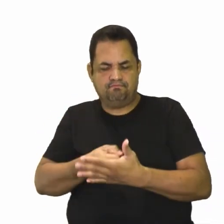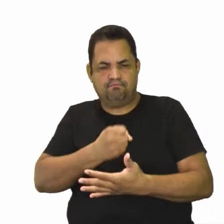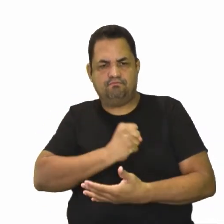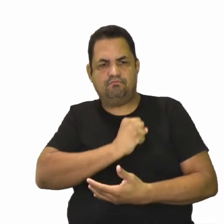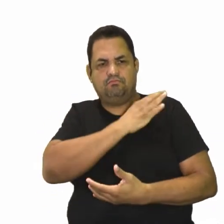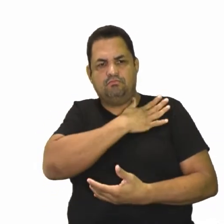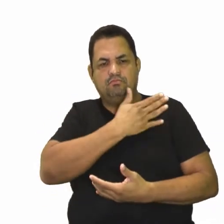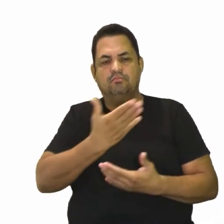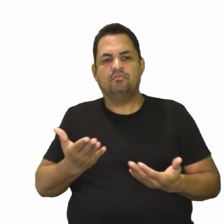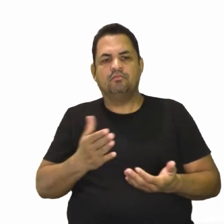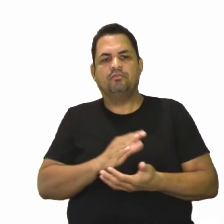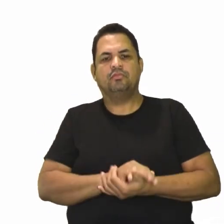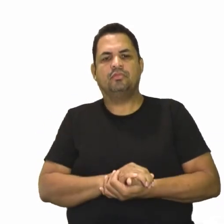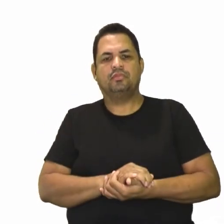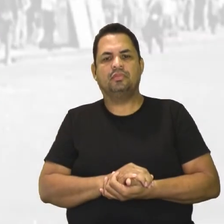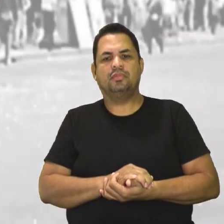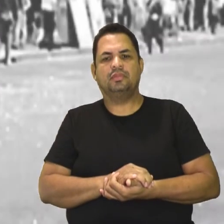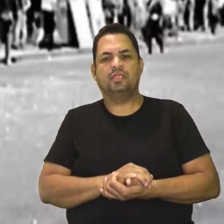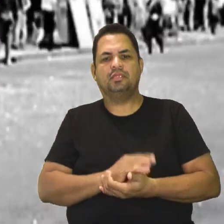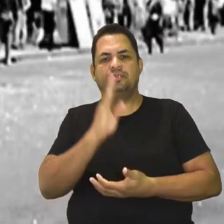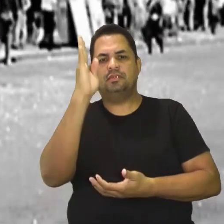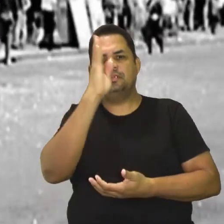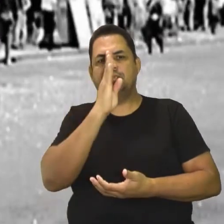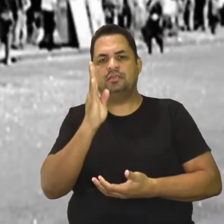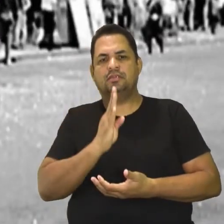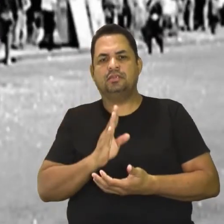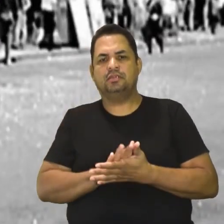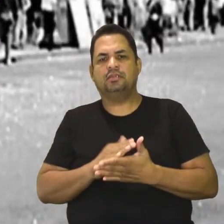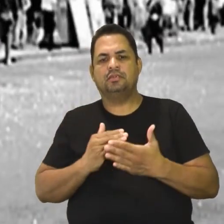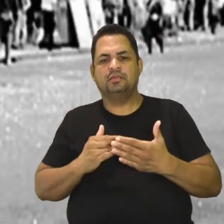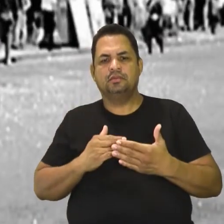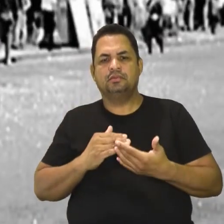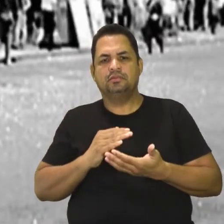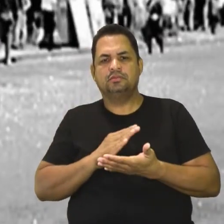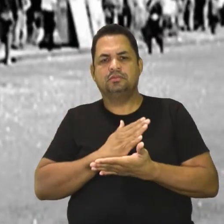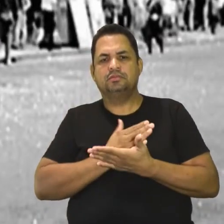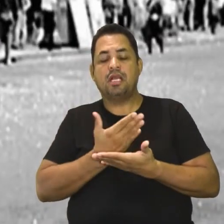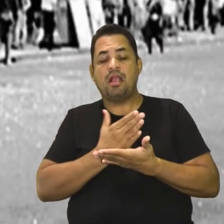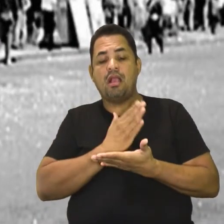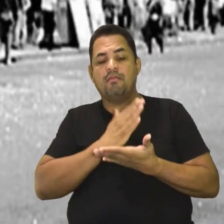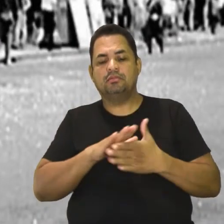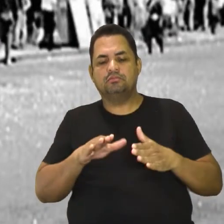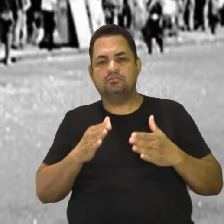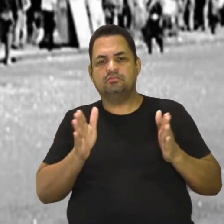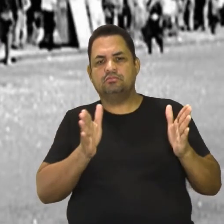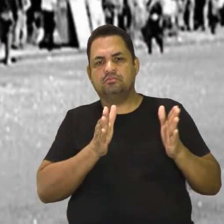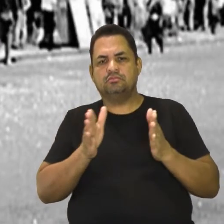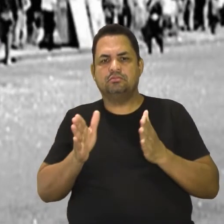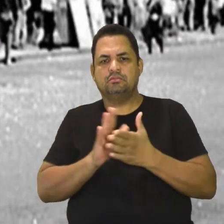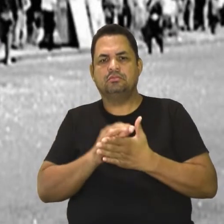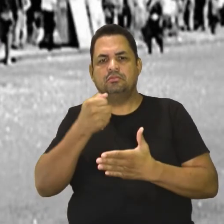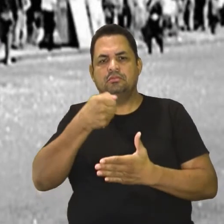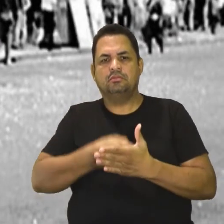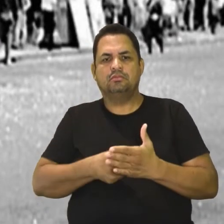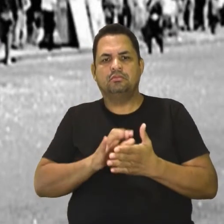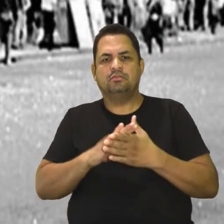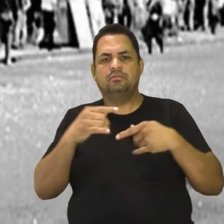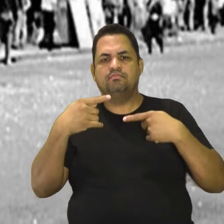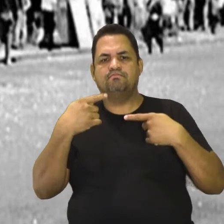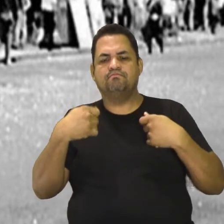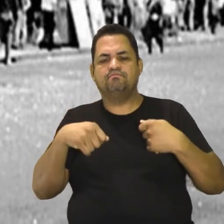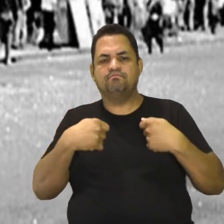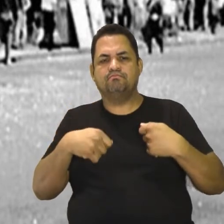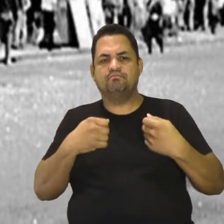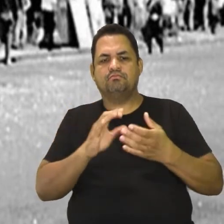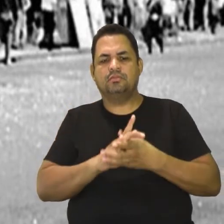militar. Acaba esse período. Aí o Brasil, ele vai passar, acabando esse período aqui da linha dura, o Brasil ele precisava passar por